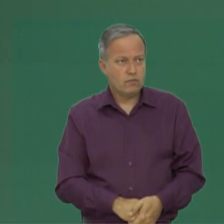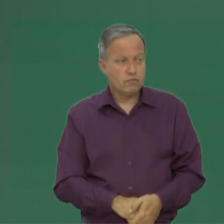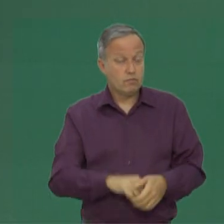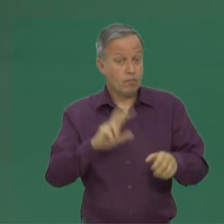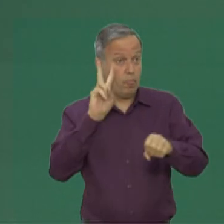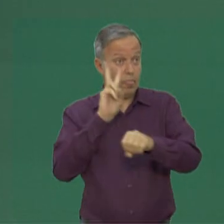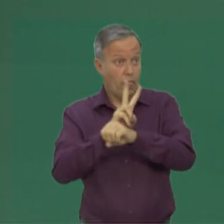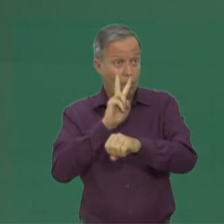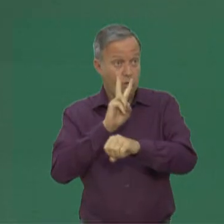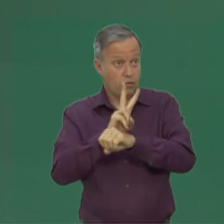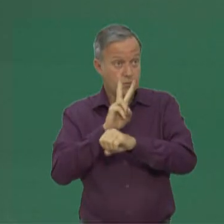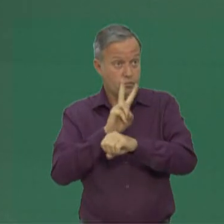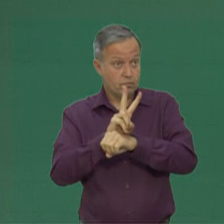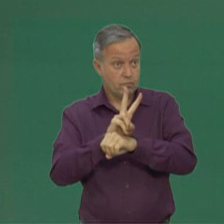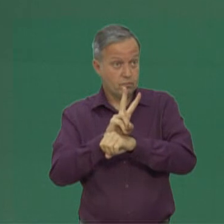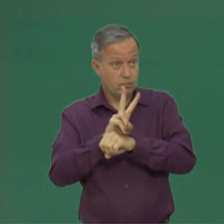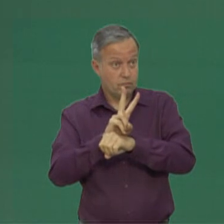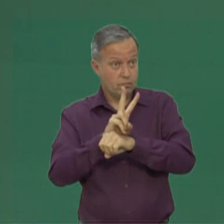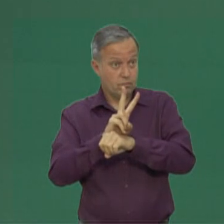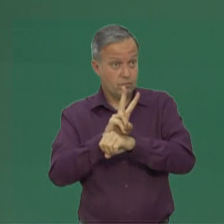Cuidado! Ojo al piojo!